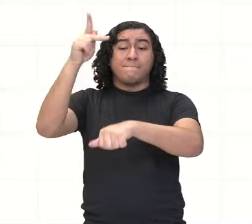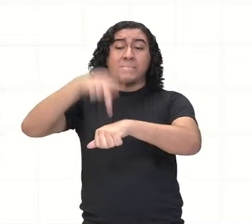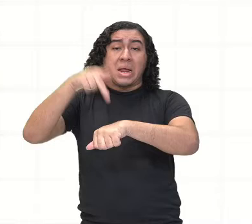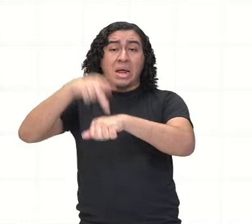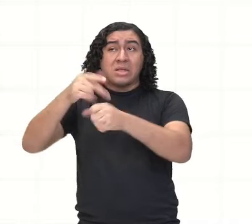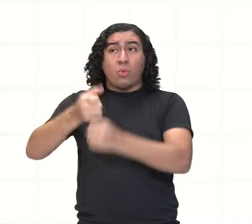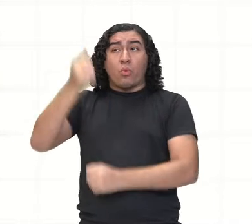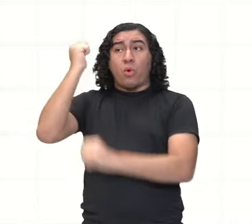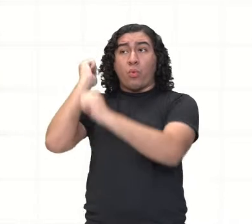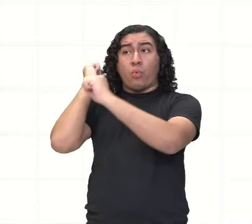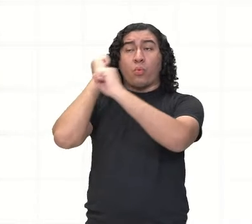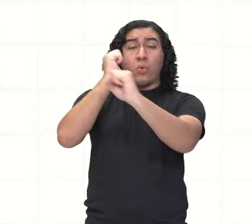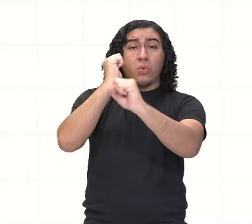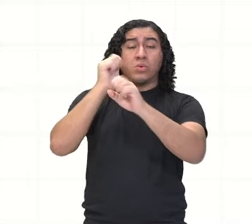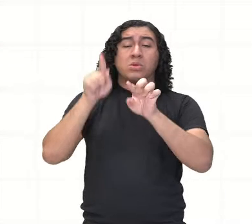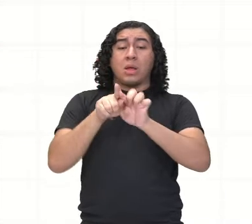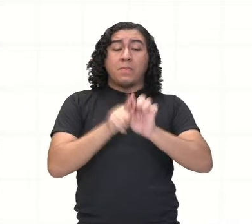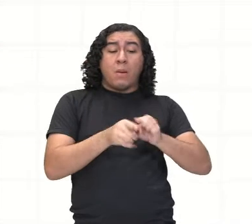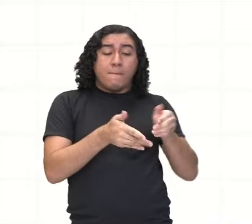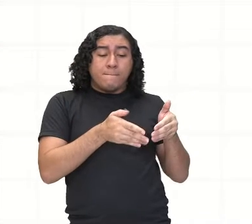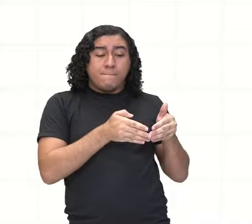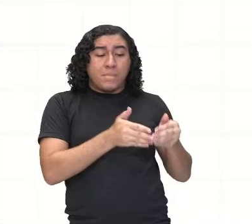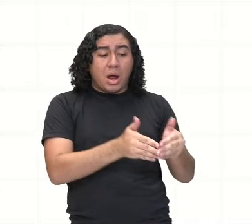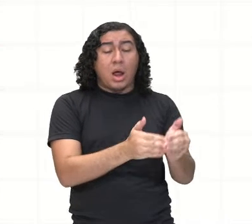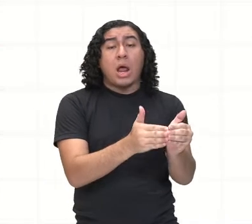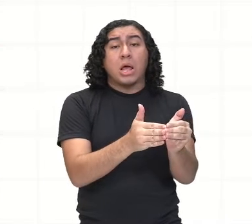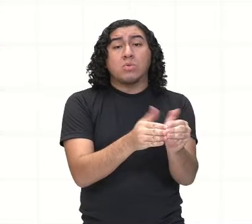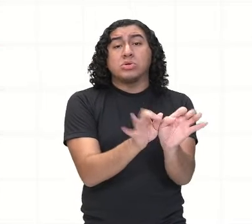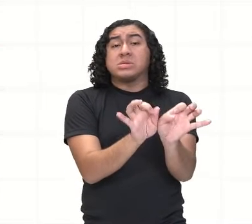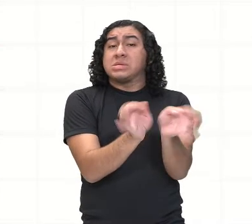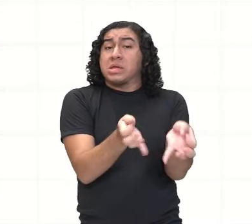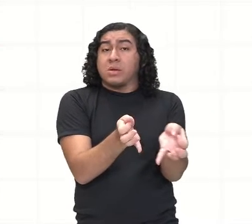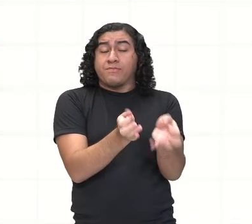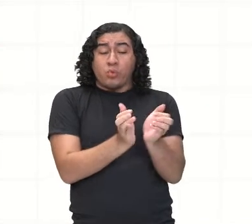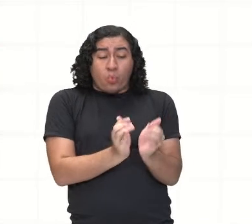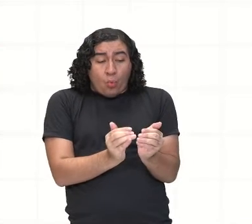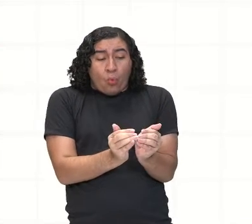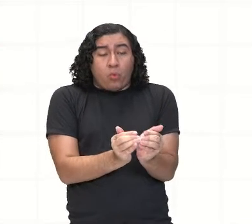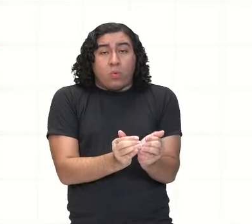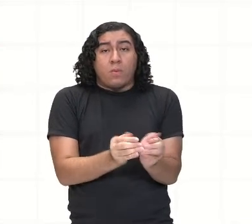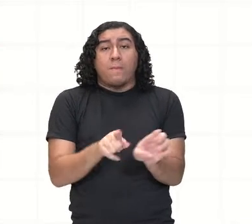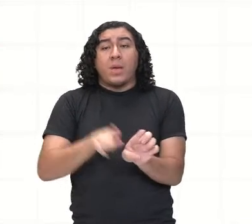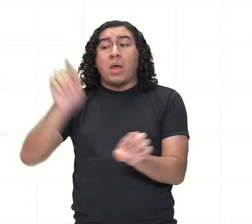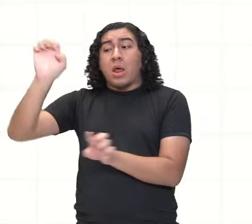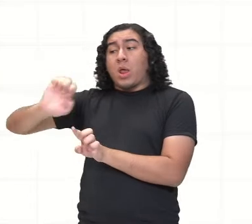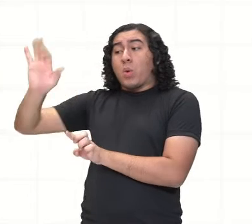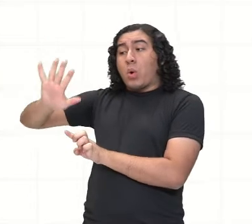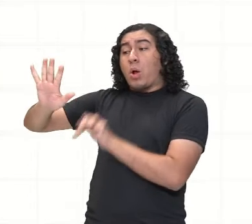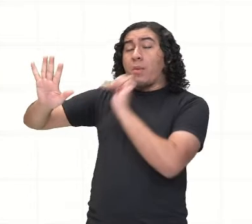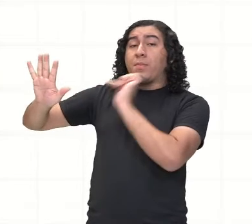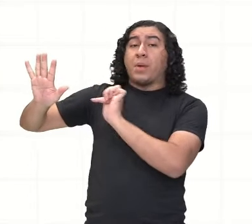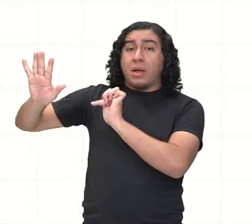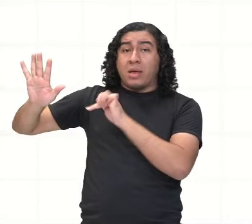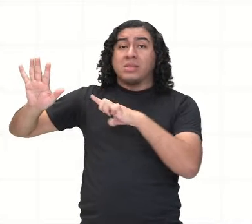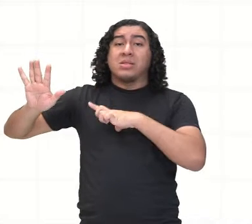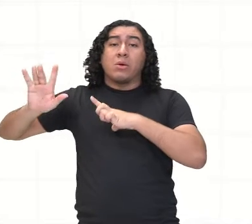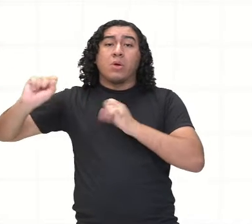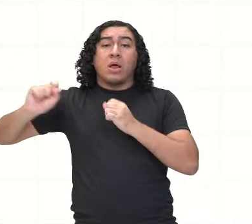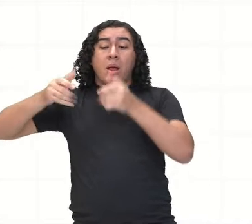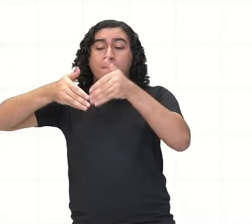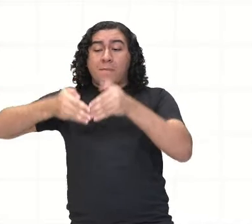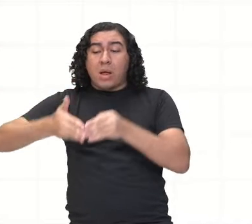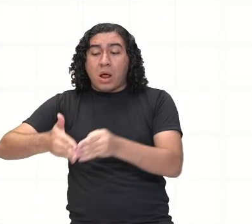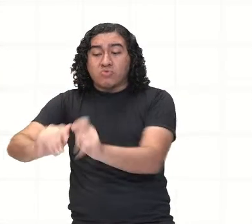quando existiam, elas eram muitas vezes canoas simples, enquanto que os europeus, eles vieram munidos